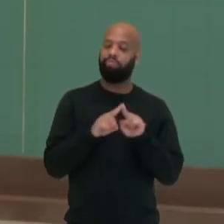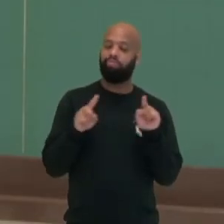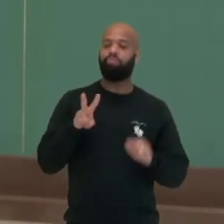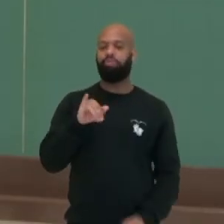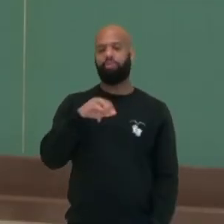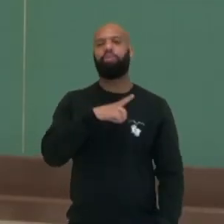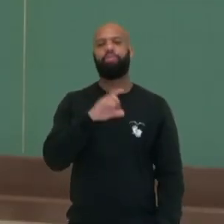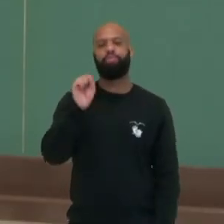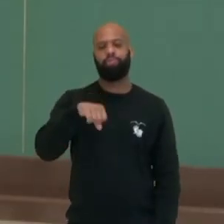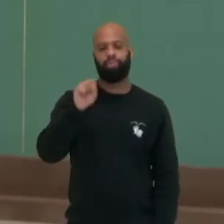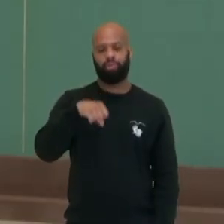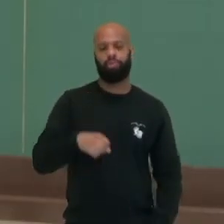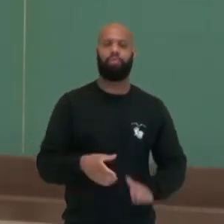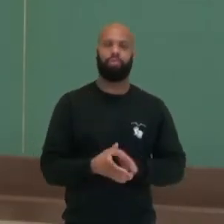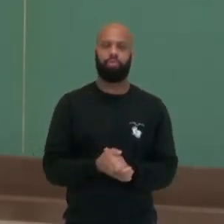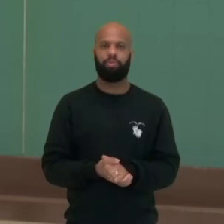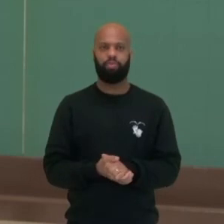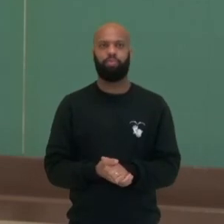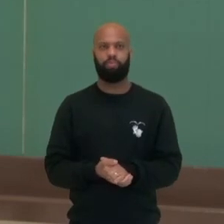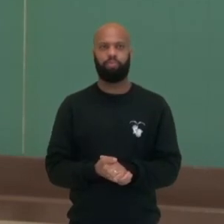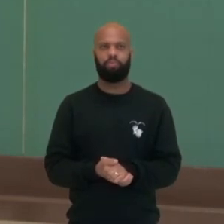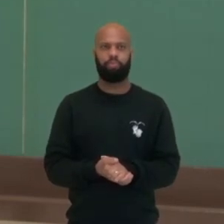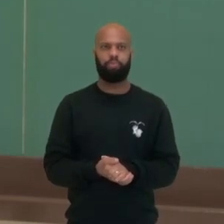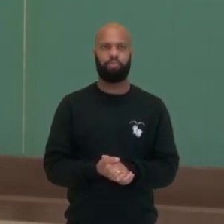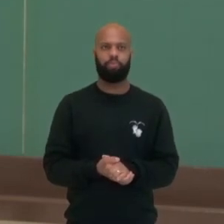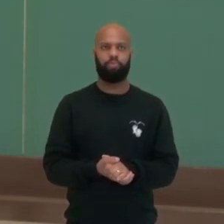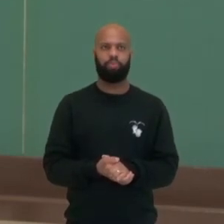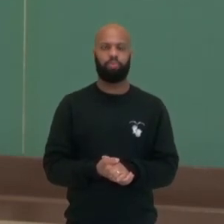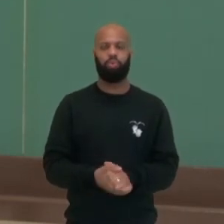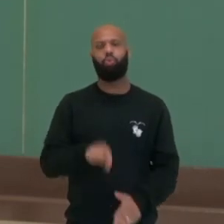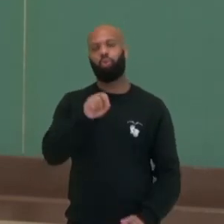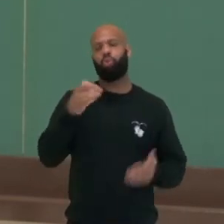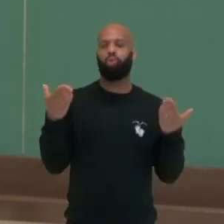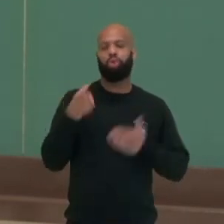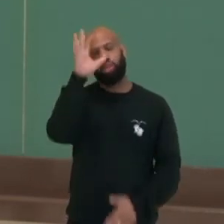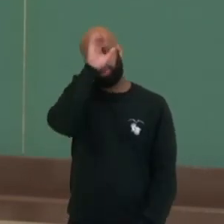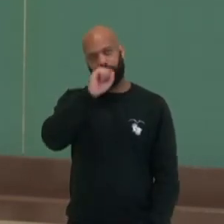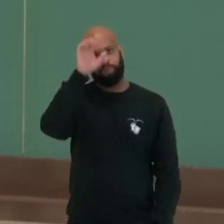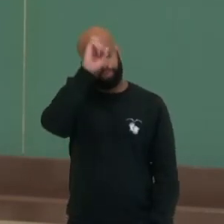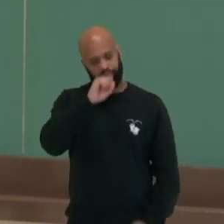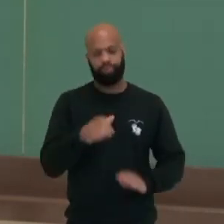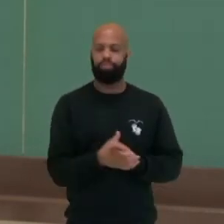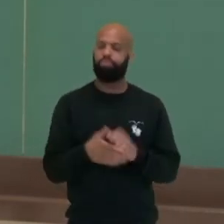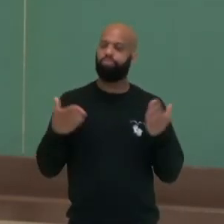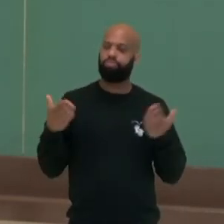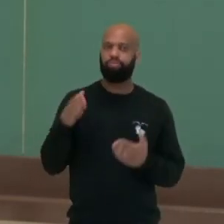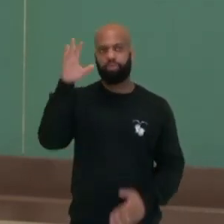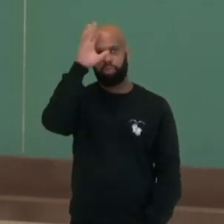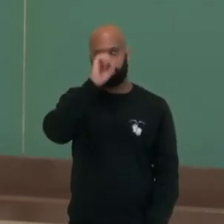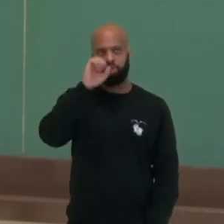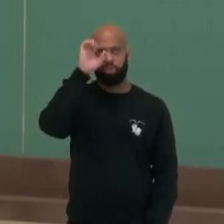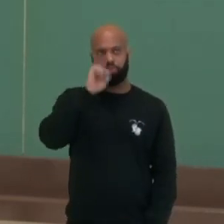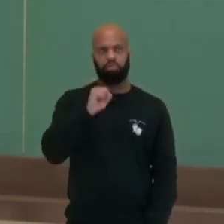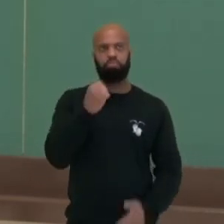vai acontecer, ok? O que nós estudamos então, pessoal, nesse